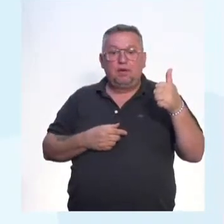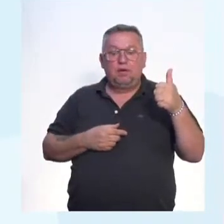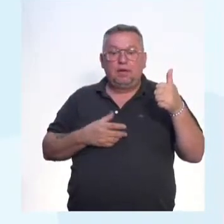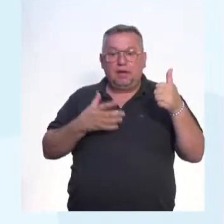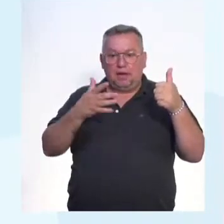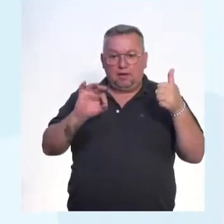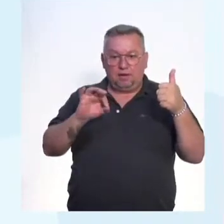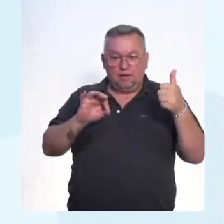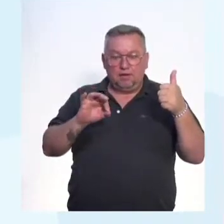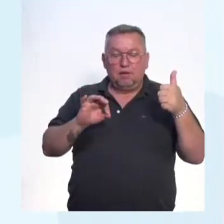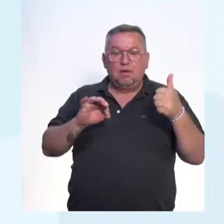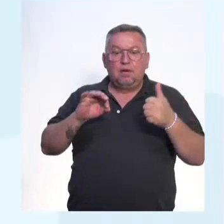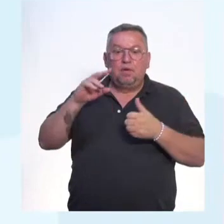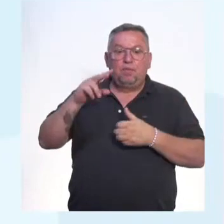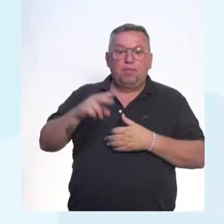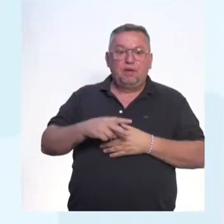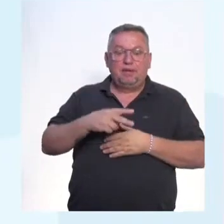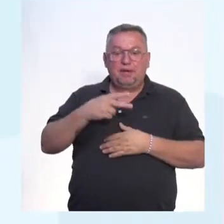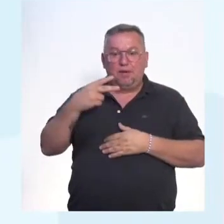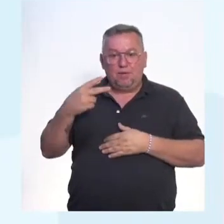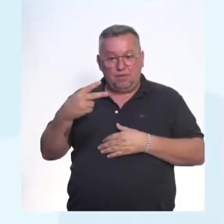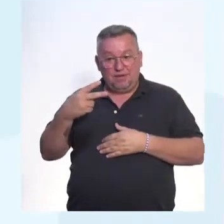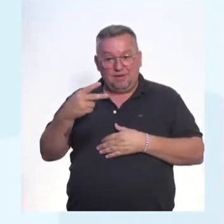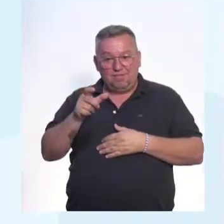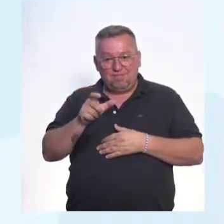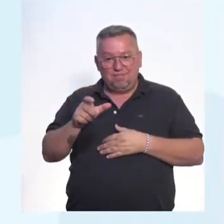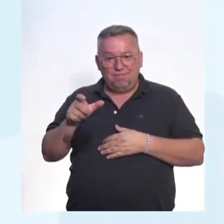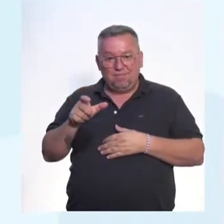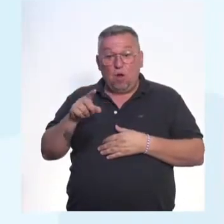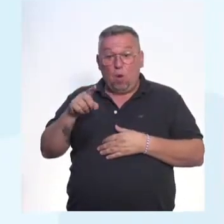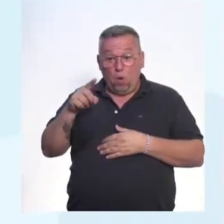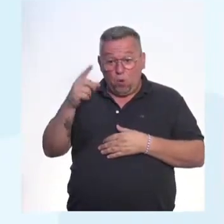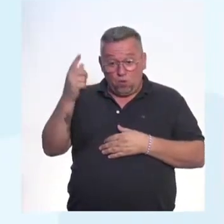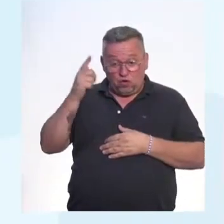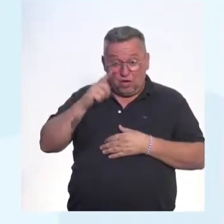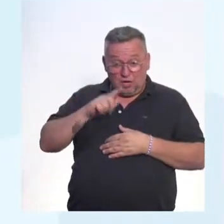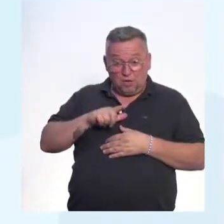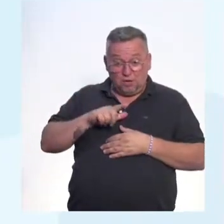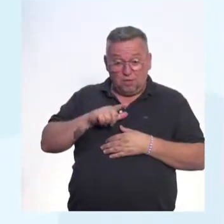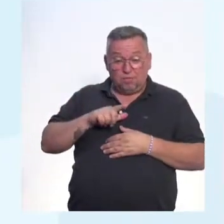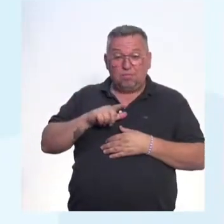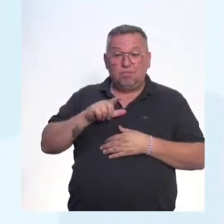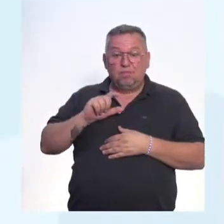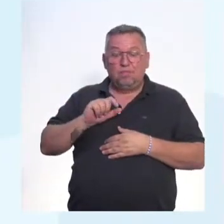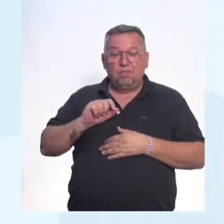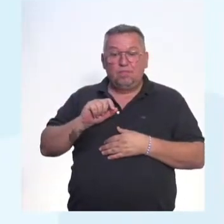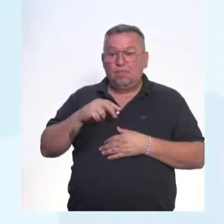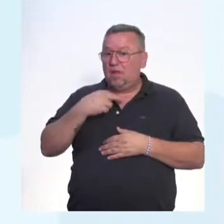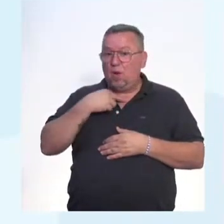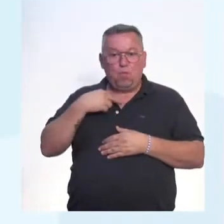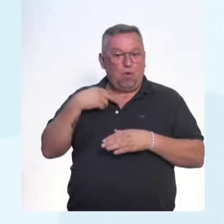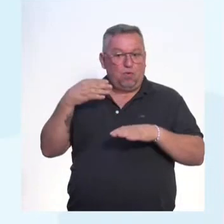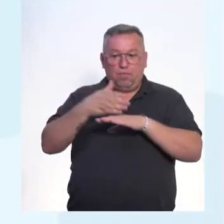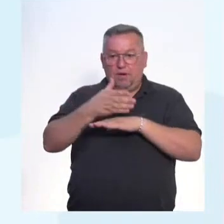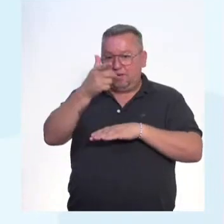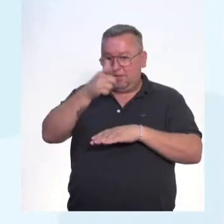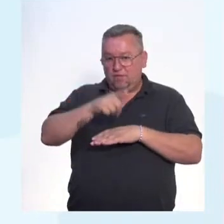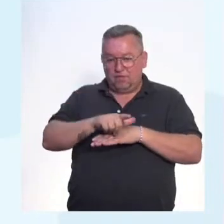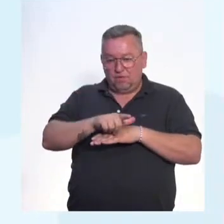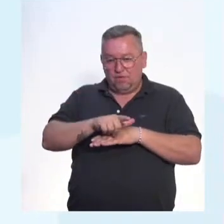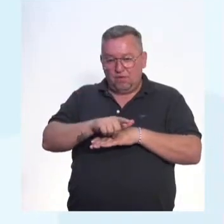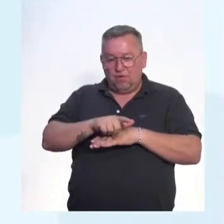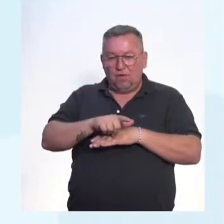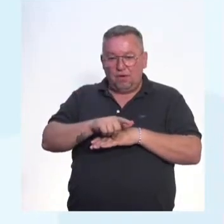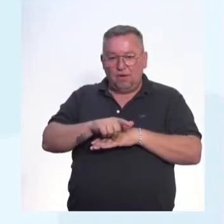dos 10. Muito bem. Se 1 já está em primeiro lugar, ele não vai competir para